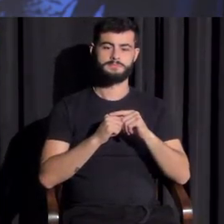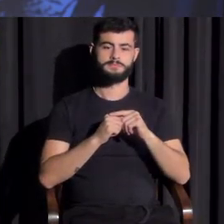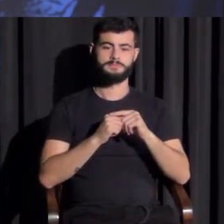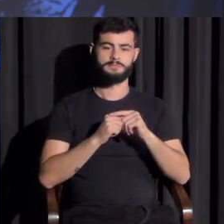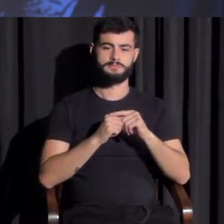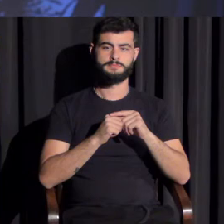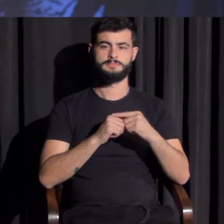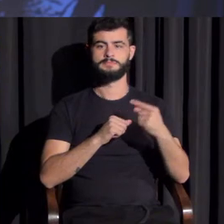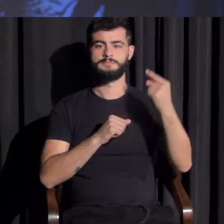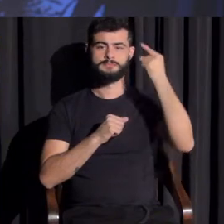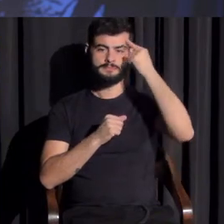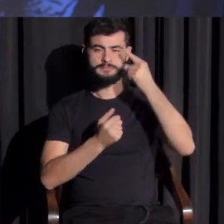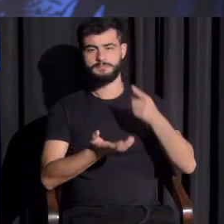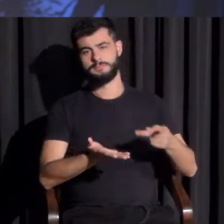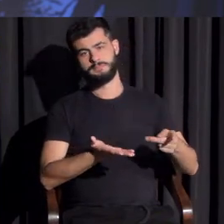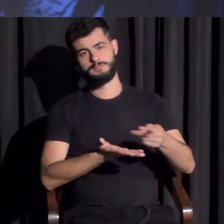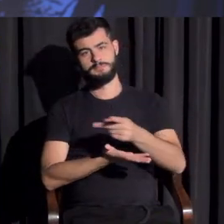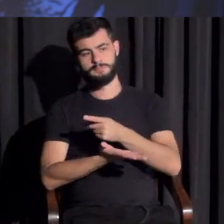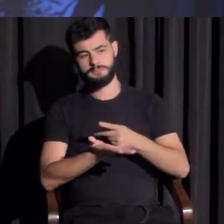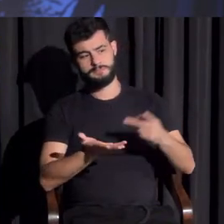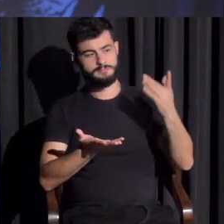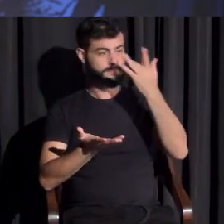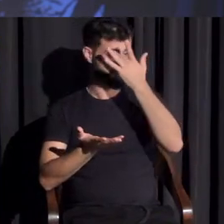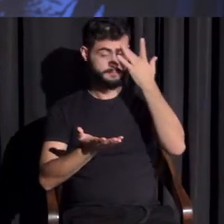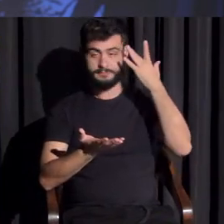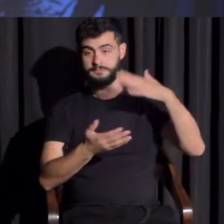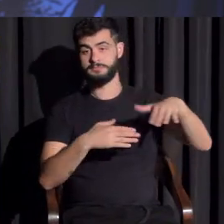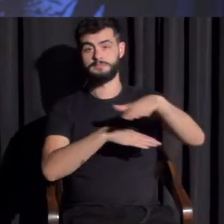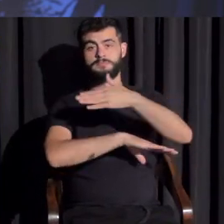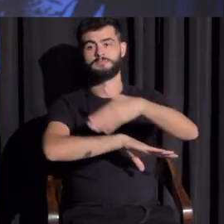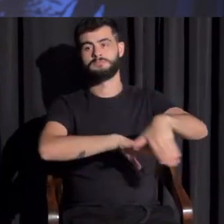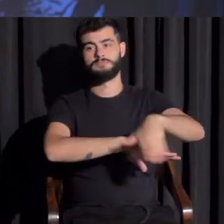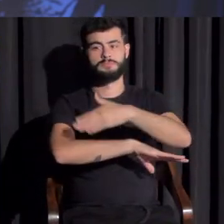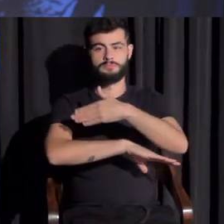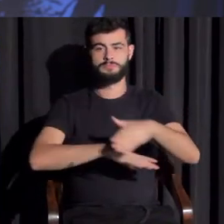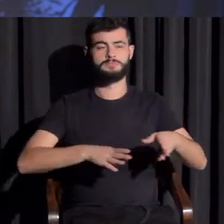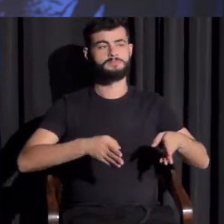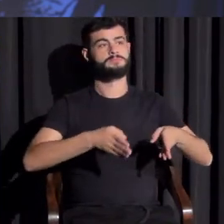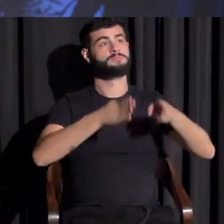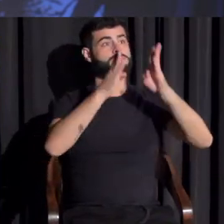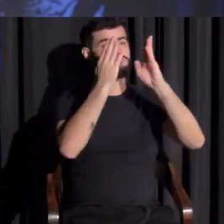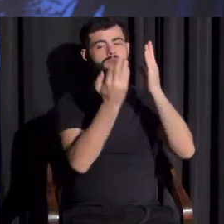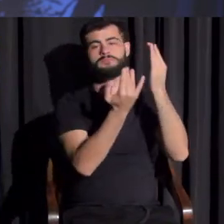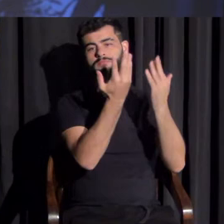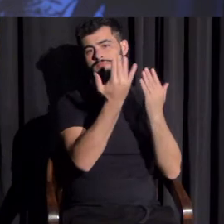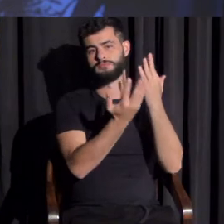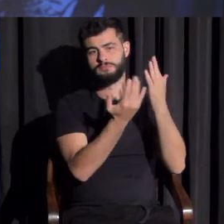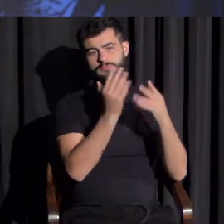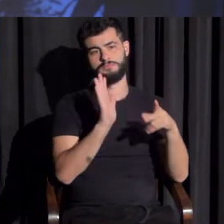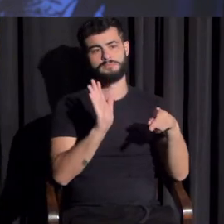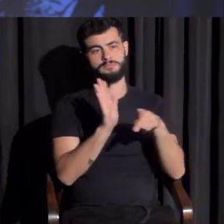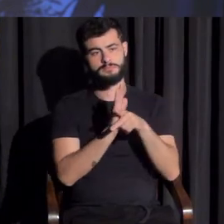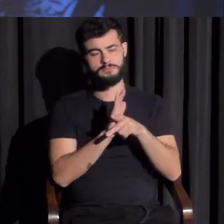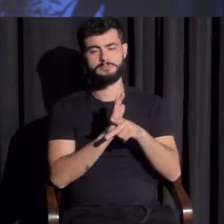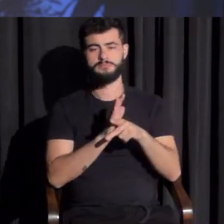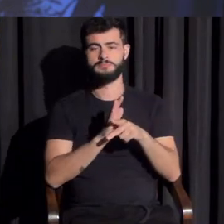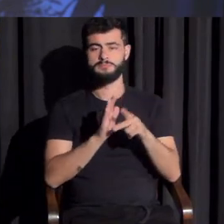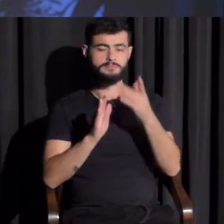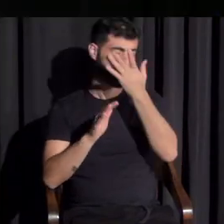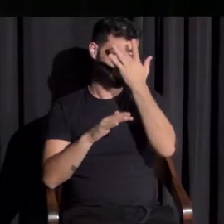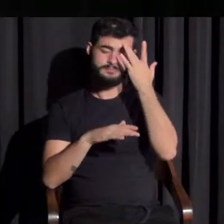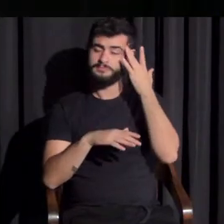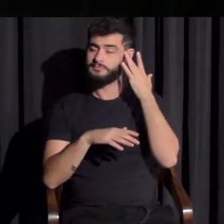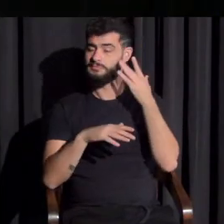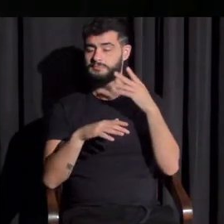são pessoas nas ruas, são prédios pegando fogo, o descaso presente constituinte da cidade de São Paulo e do